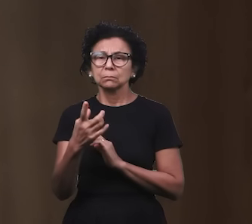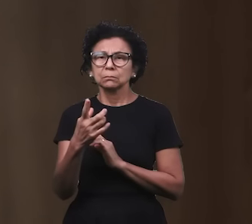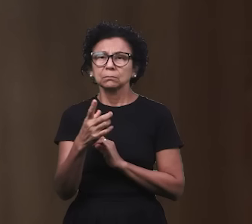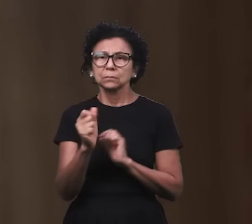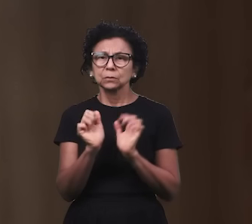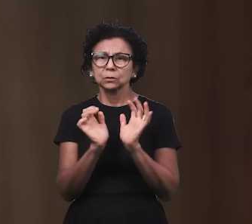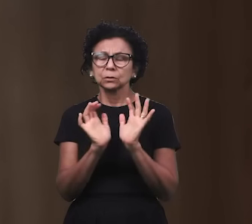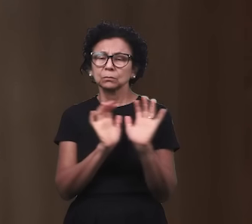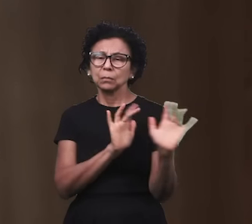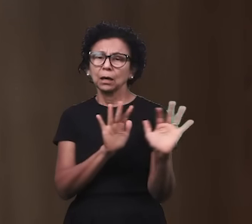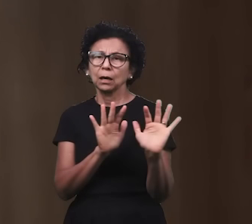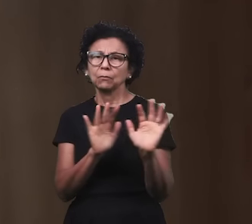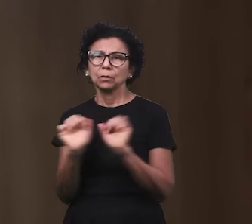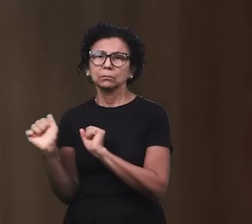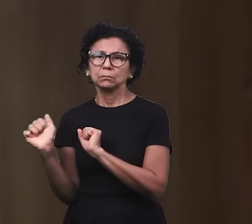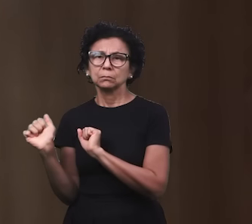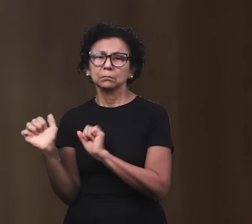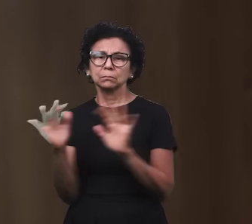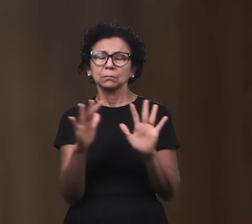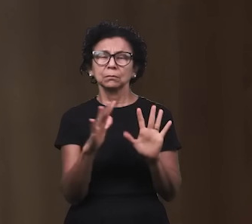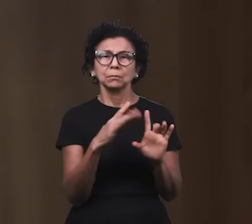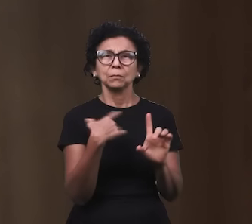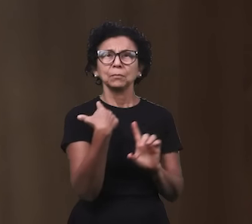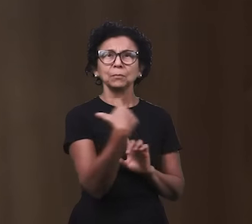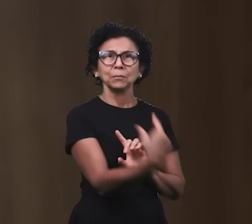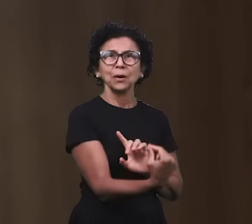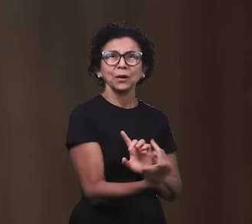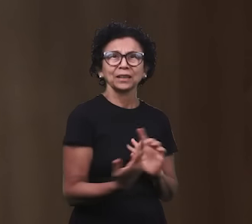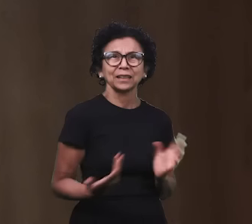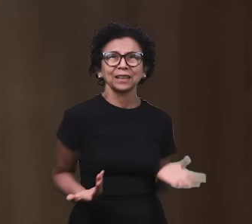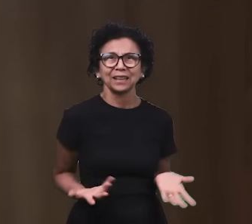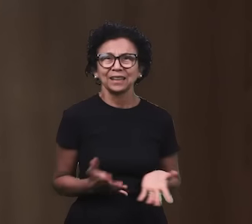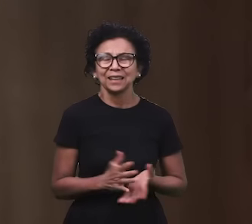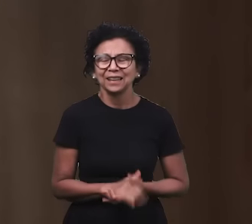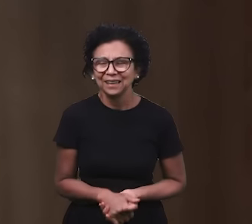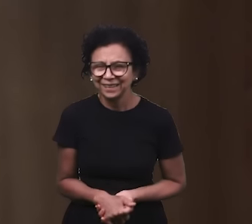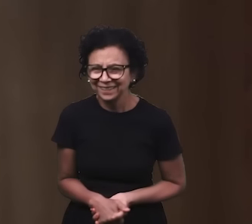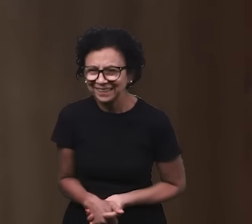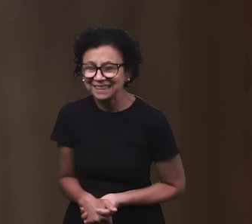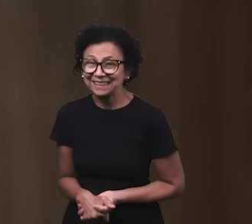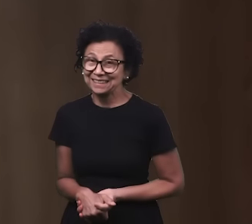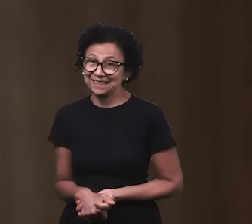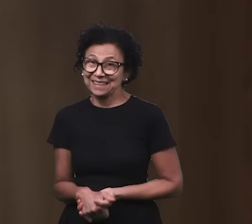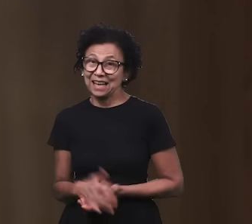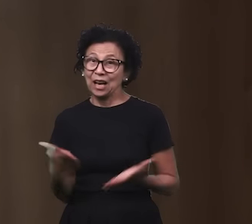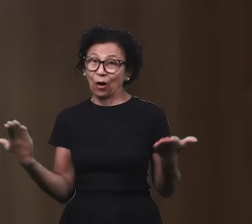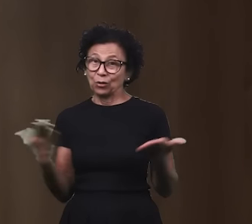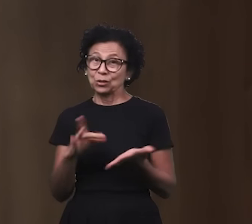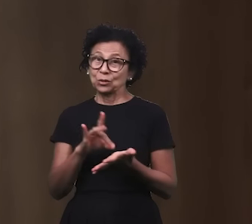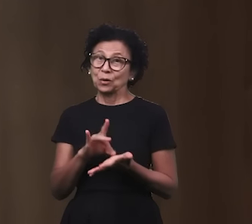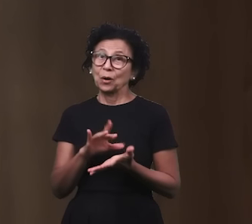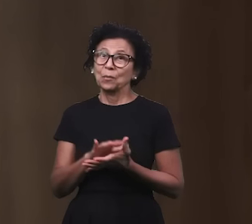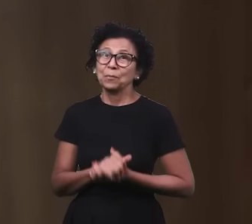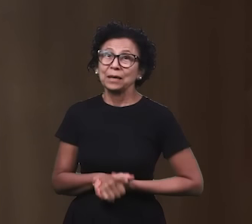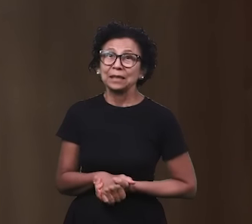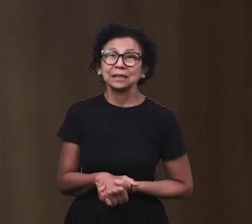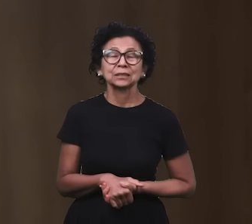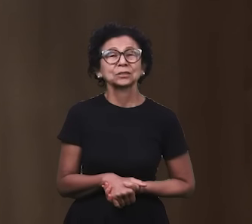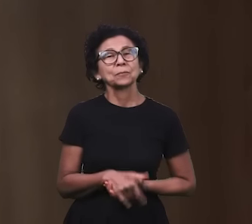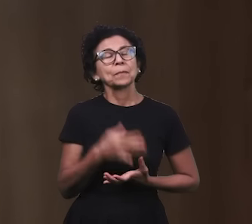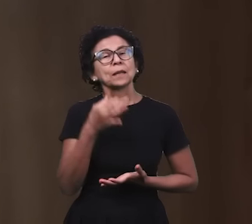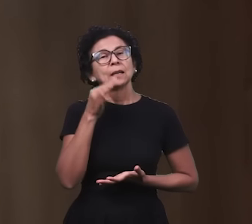caminharam um dia, um filho, se fosse aqui, nós aqui, era café da manhã, almoço, café da tarde, né?